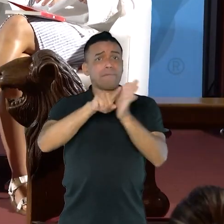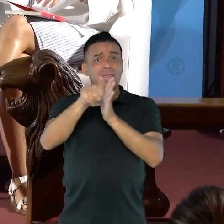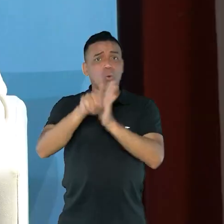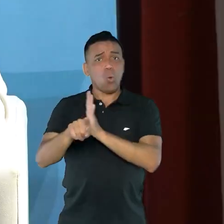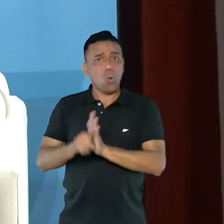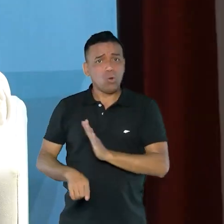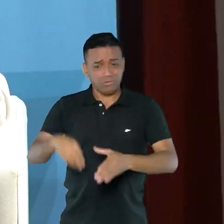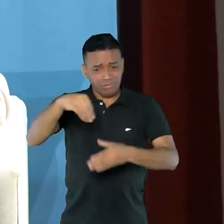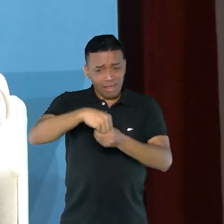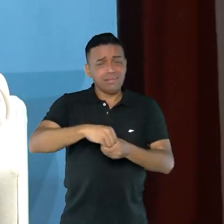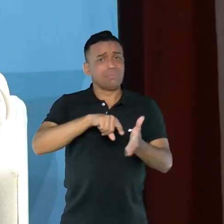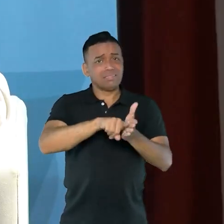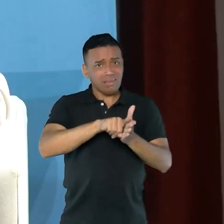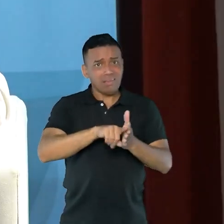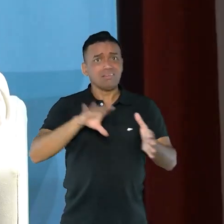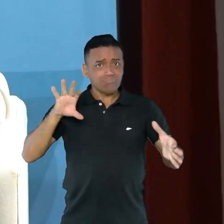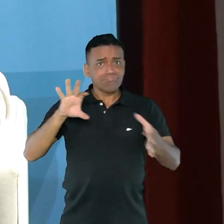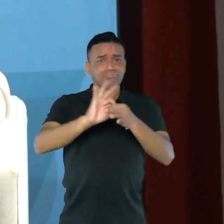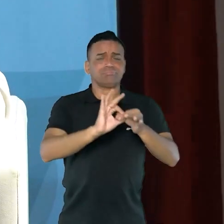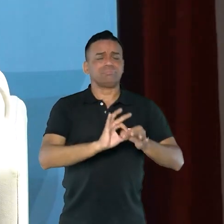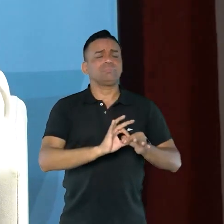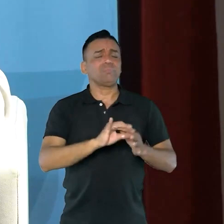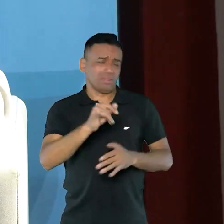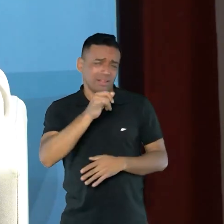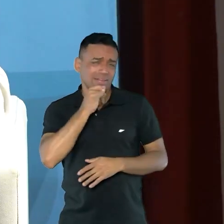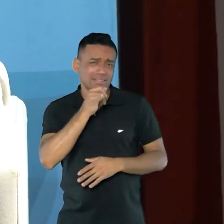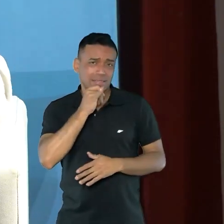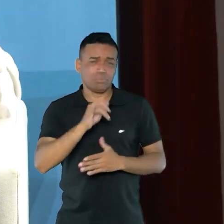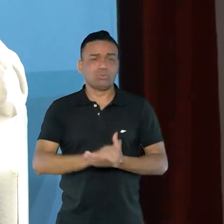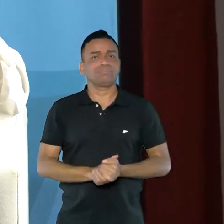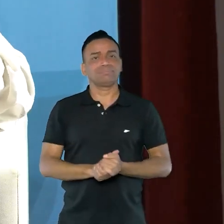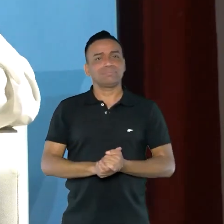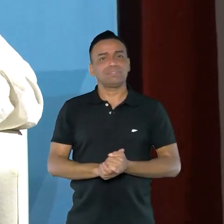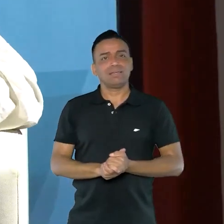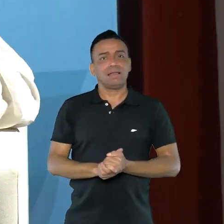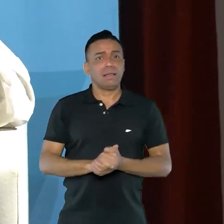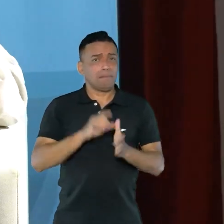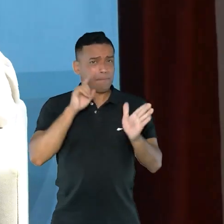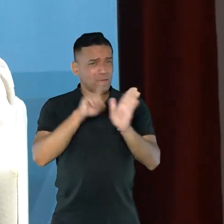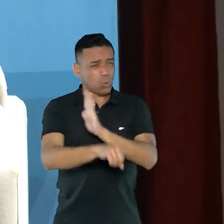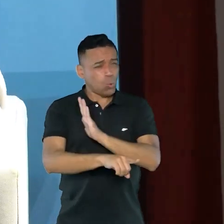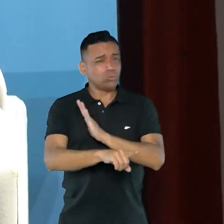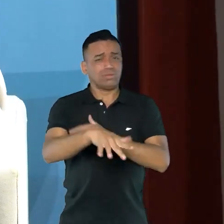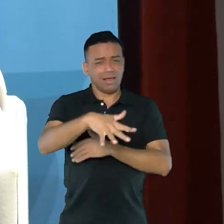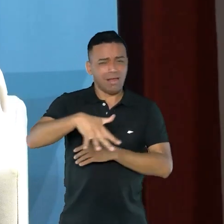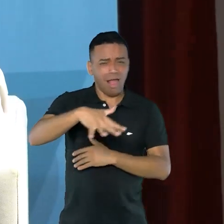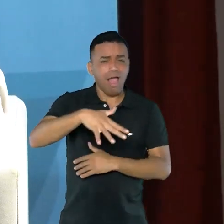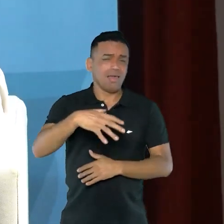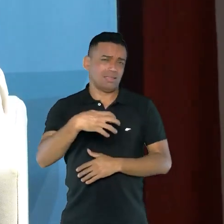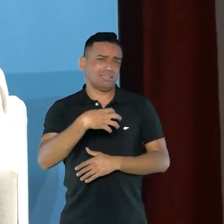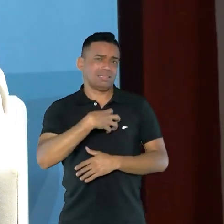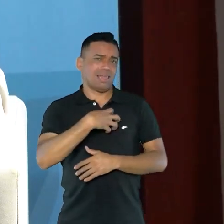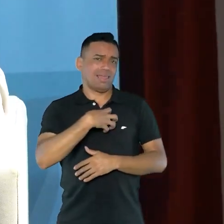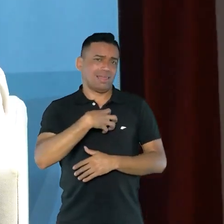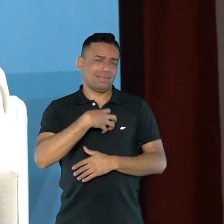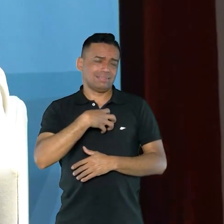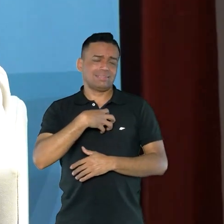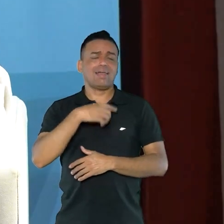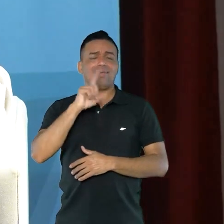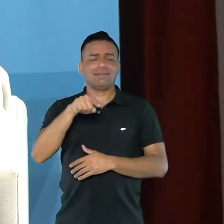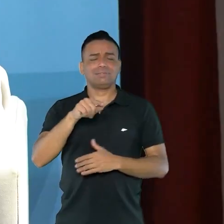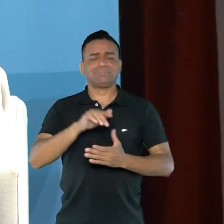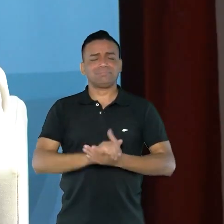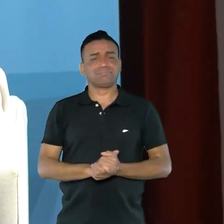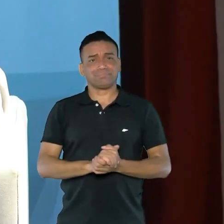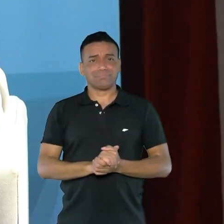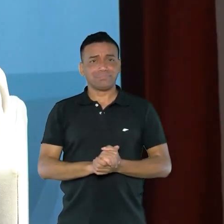né? Como, por exemplo, uma que há uma pseudo-pergunta, né, científica, que é essa